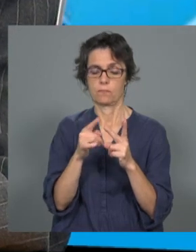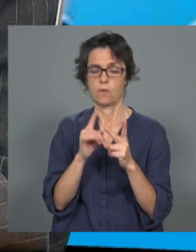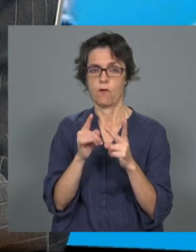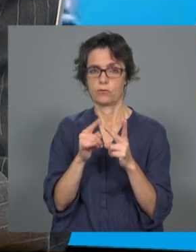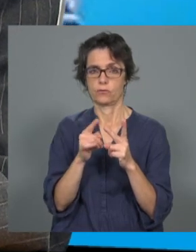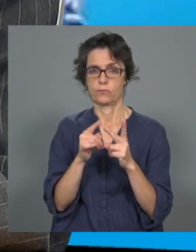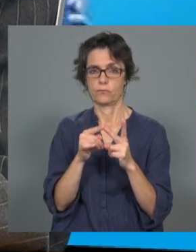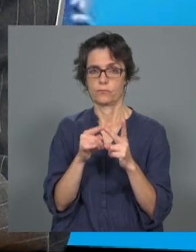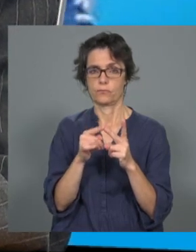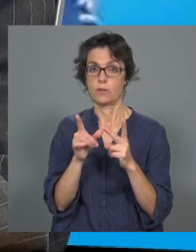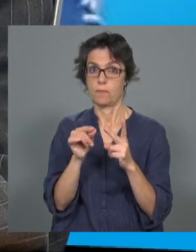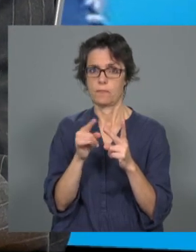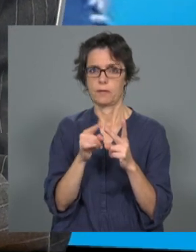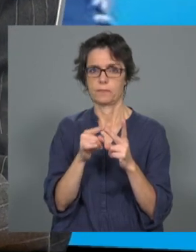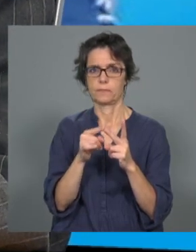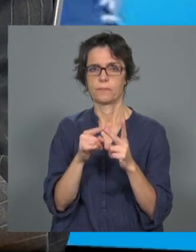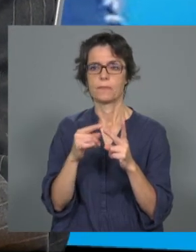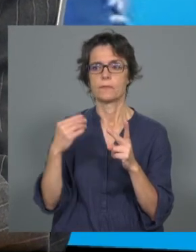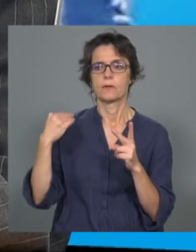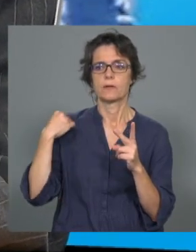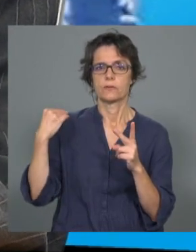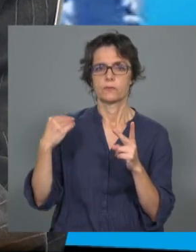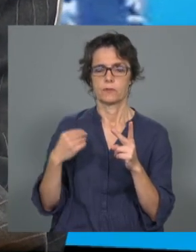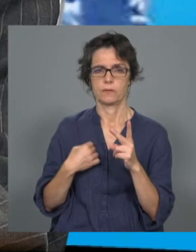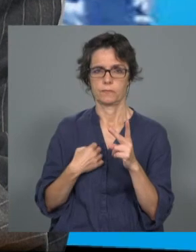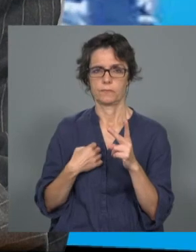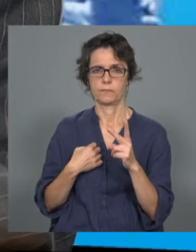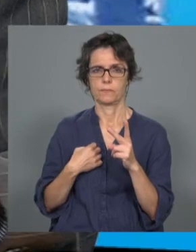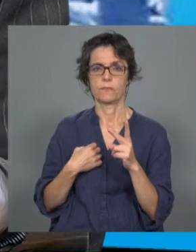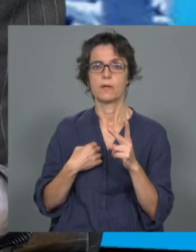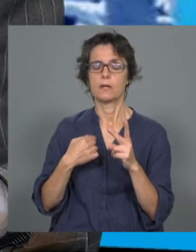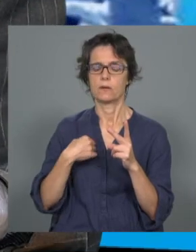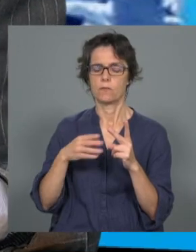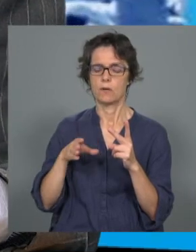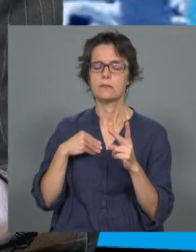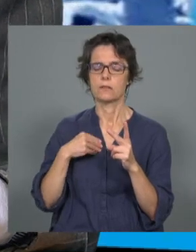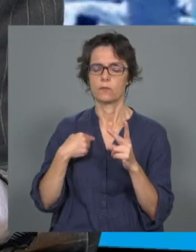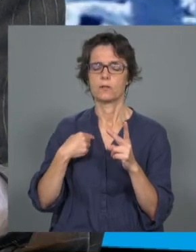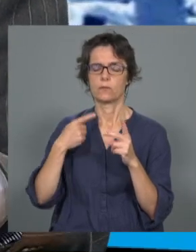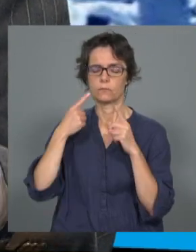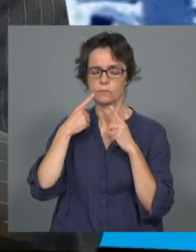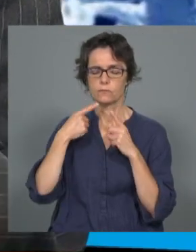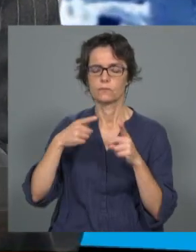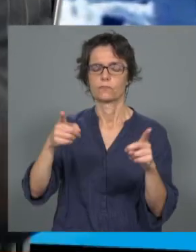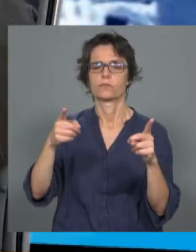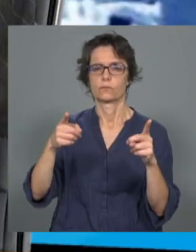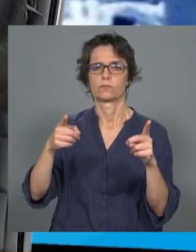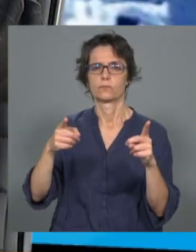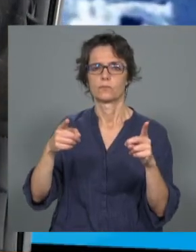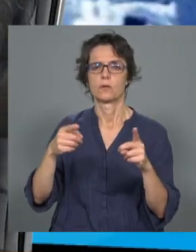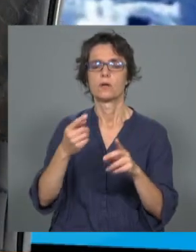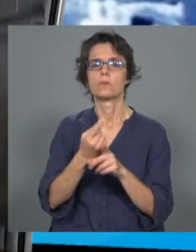é preciso ser enviado. Assumir esta condição do envio. Não é qualquer um que